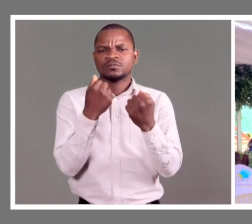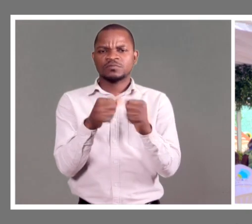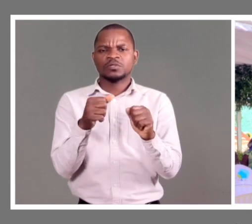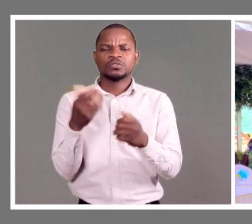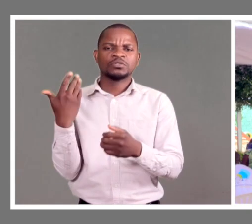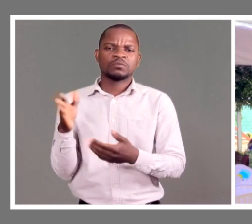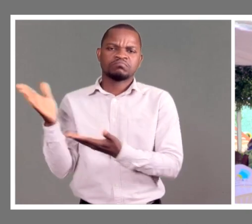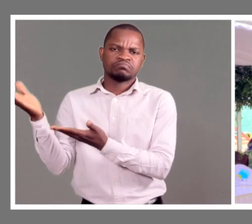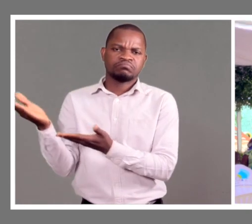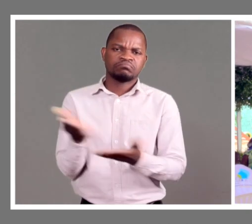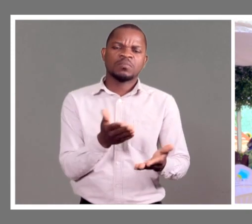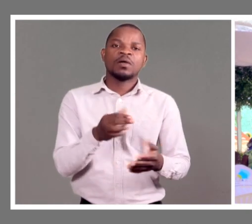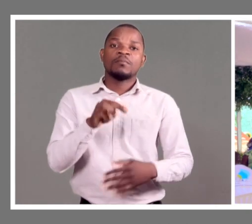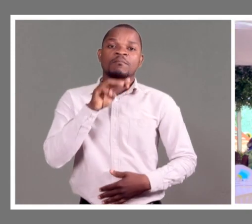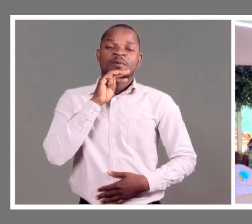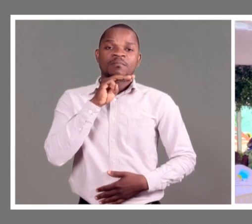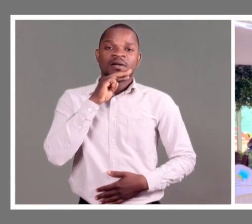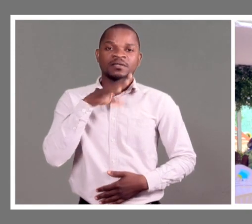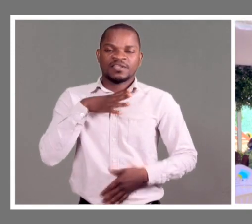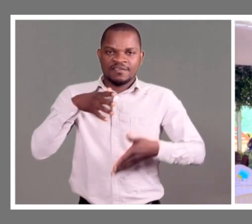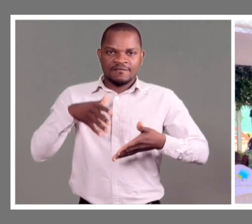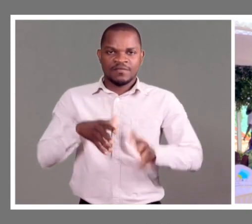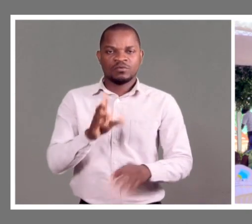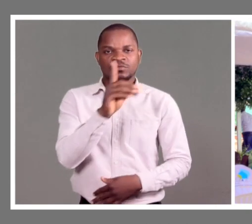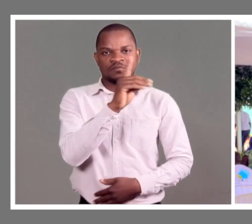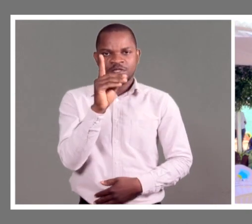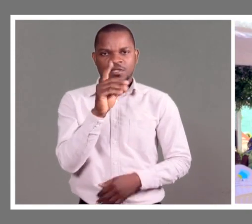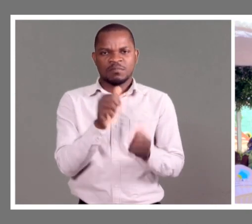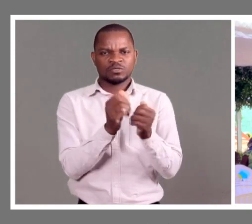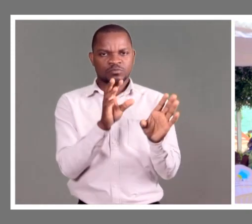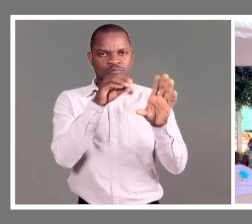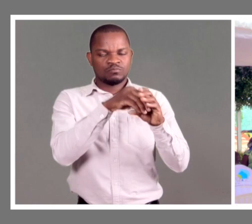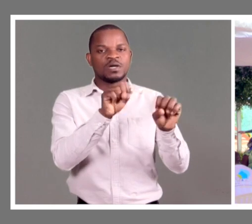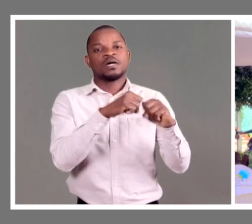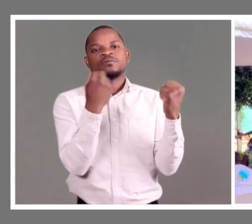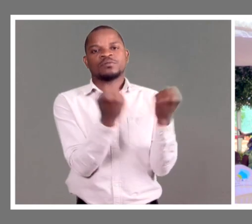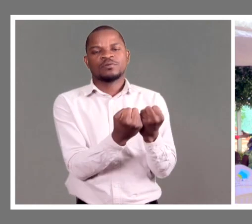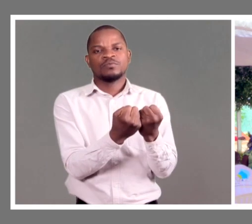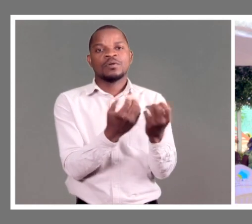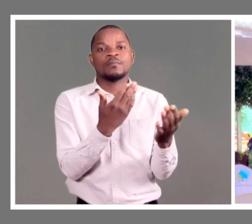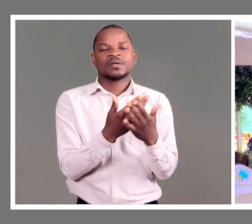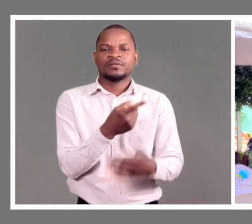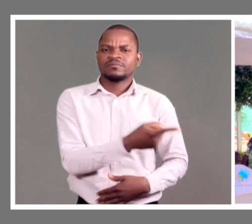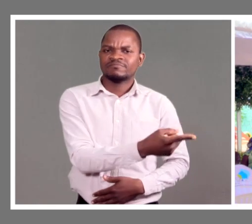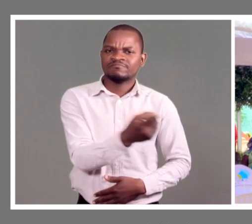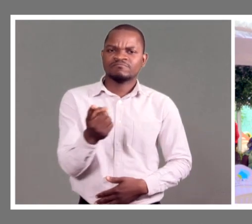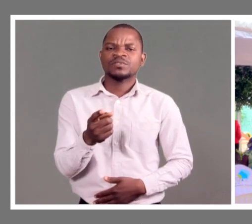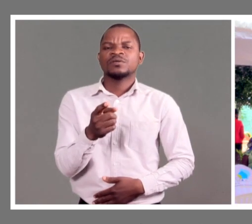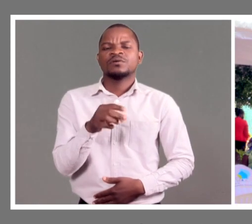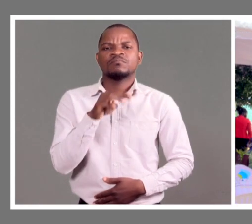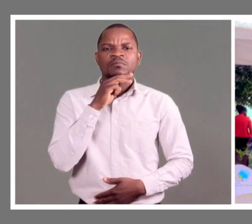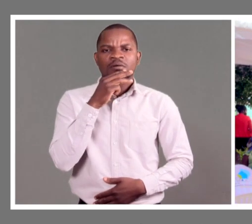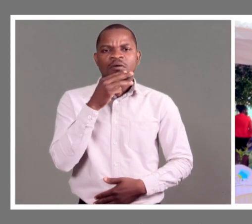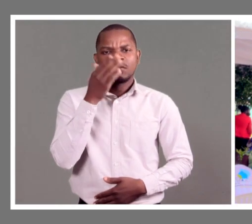É uma atividade em que nós convidamos algumas mães de crianças com deficiência que pertencem à cooperativa, que é para